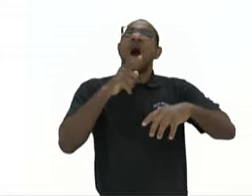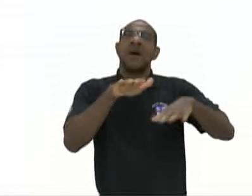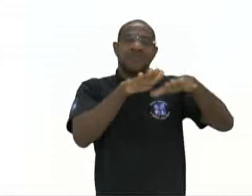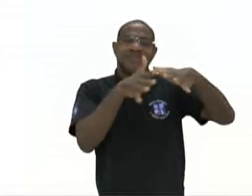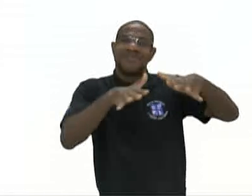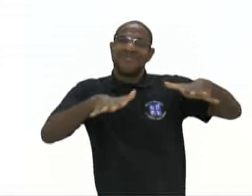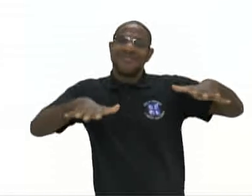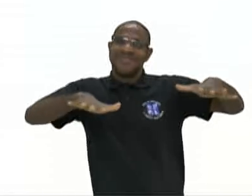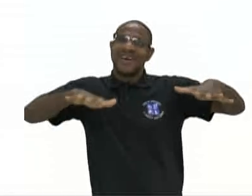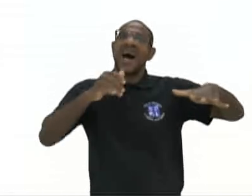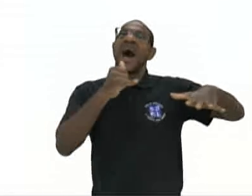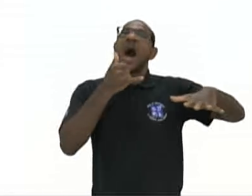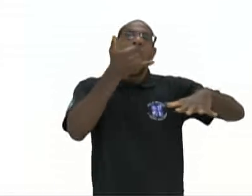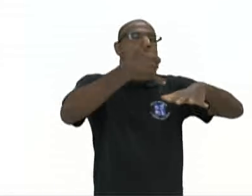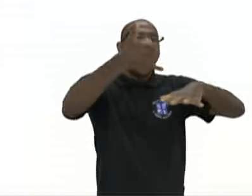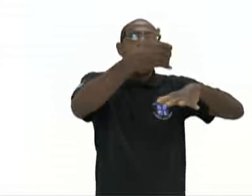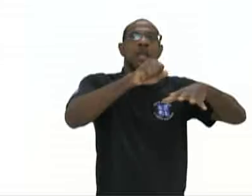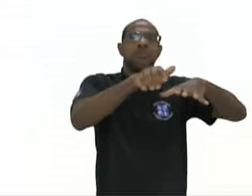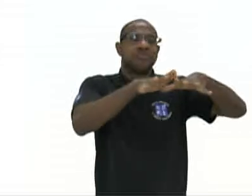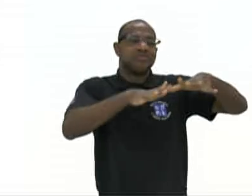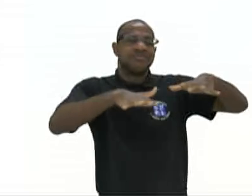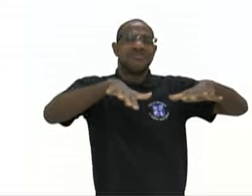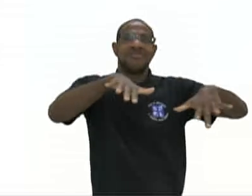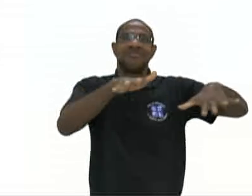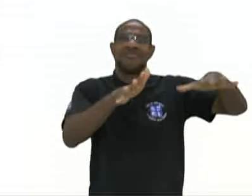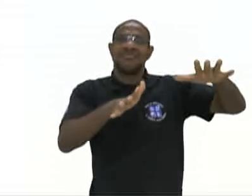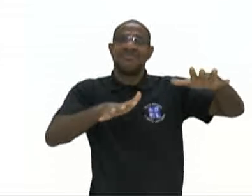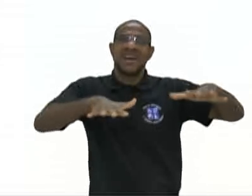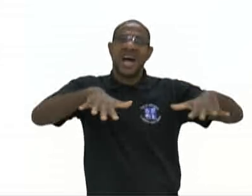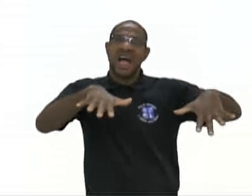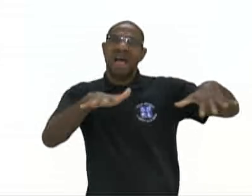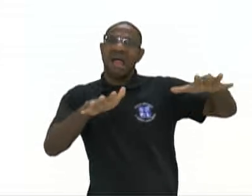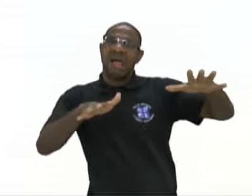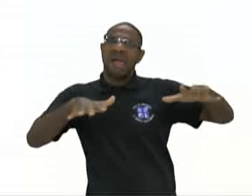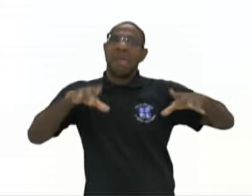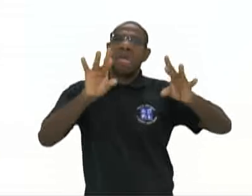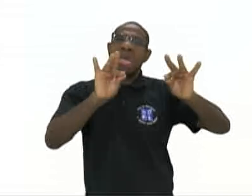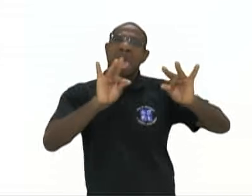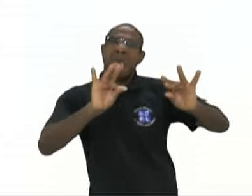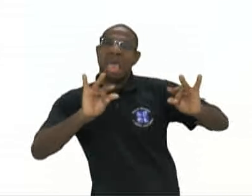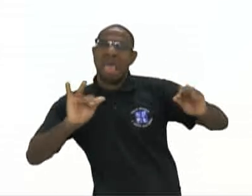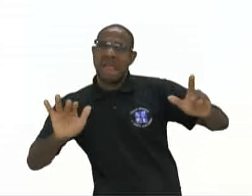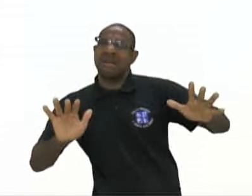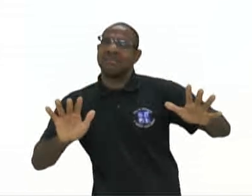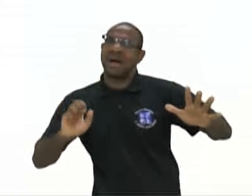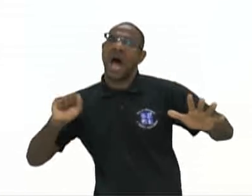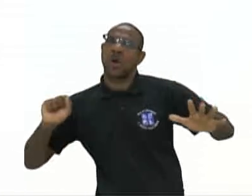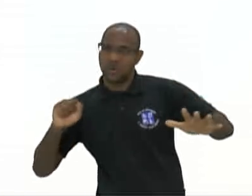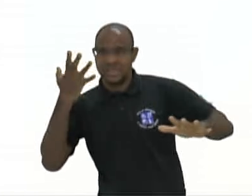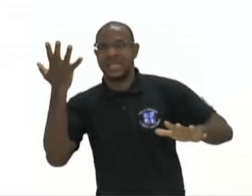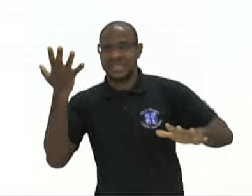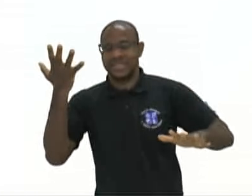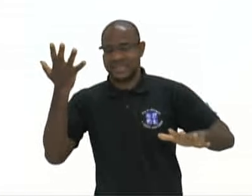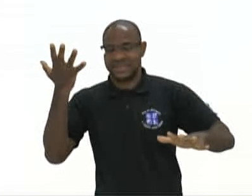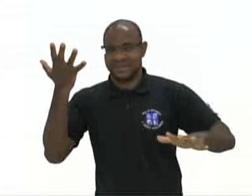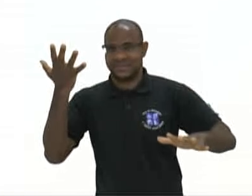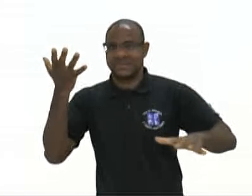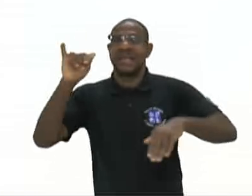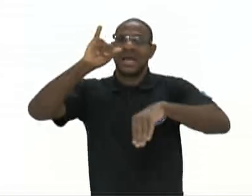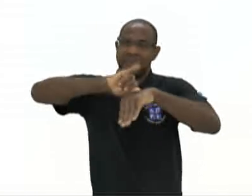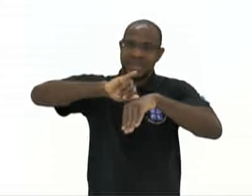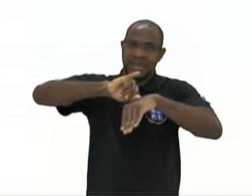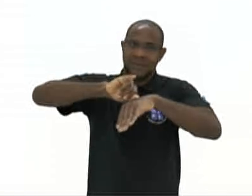calaremos diante de mais uma violência promovida pelo capital. Nós,